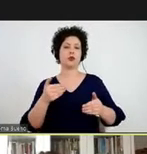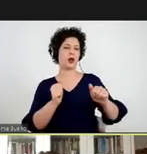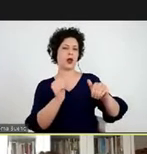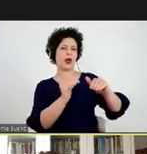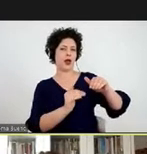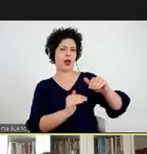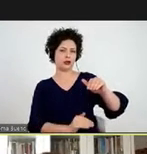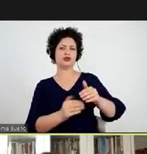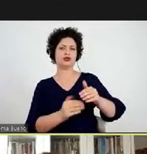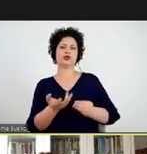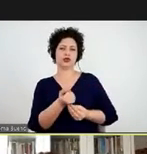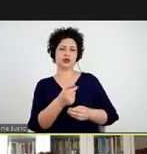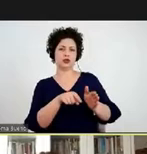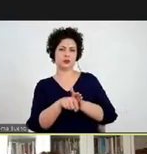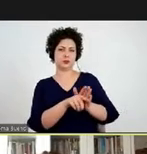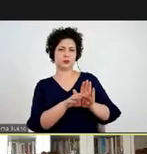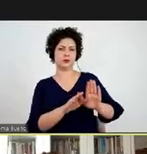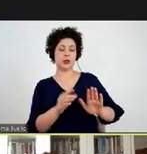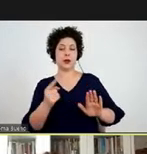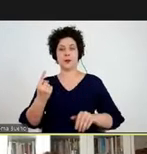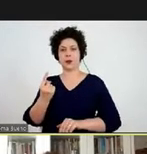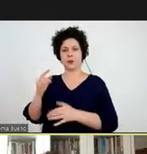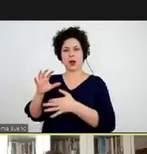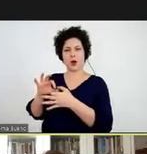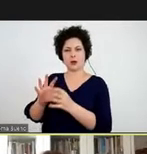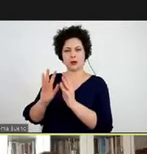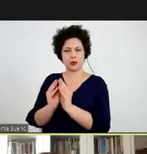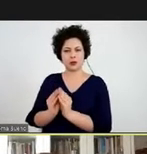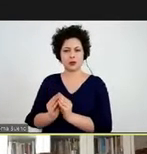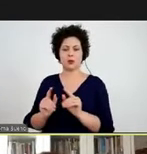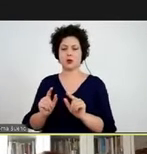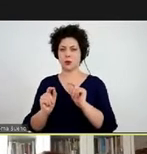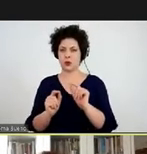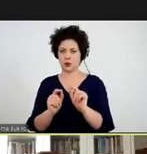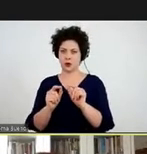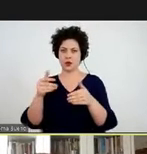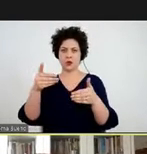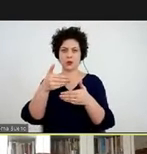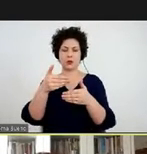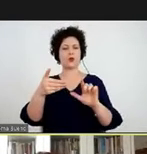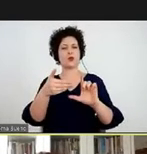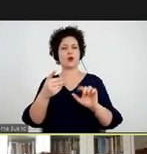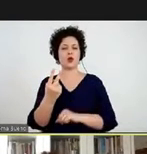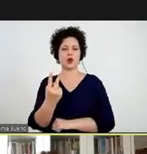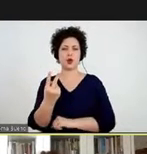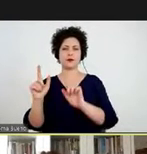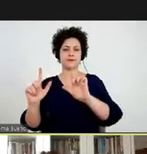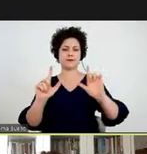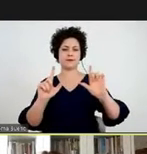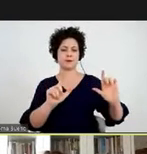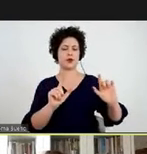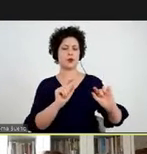e Pesquisa, eu gostaria de contextualizar com vocês, que está no slide, 2 quadros que